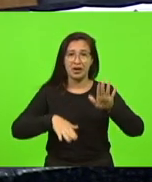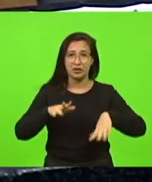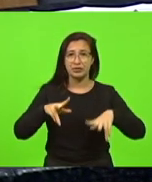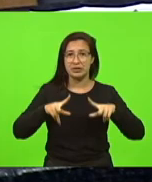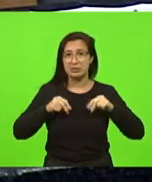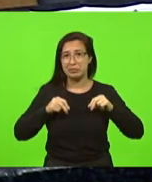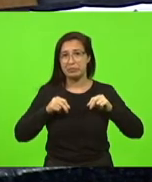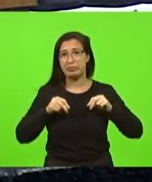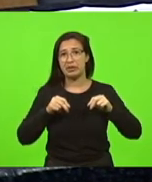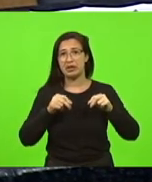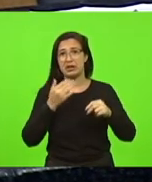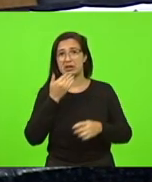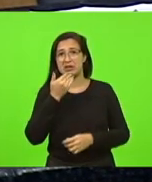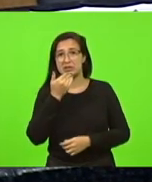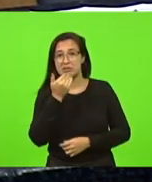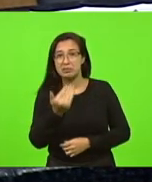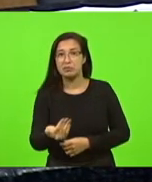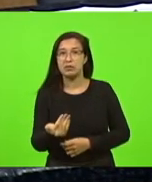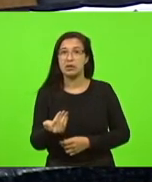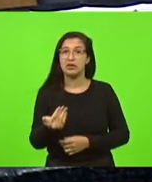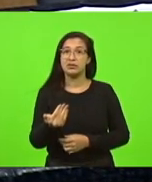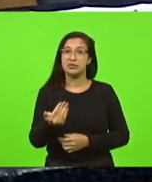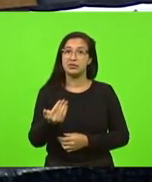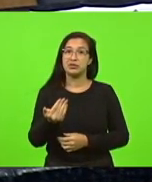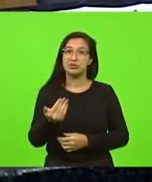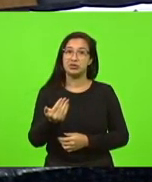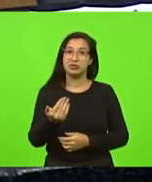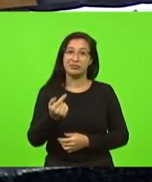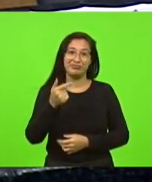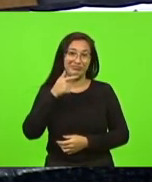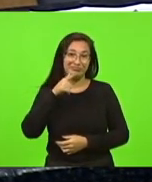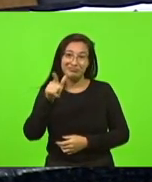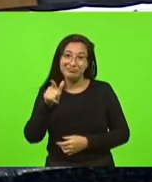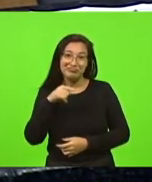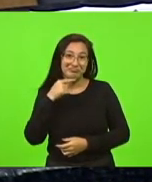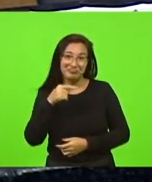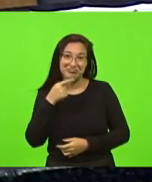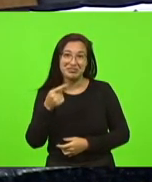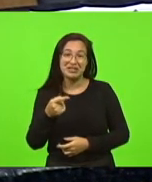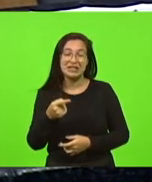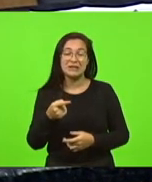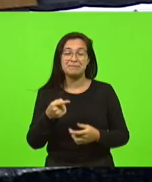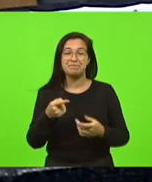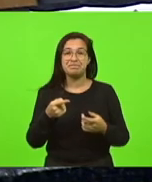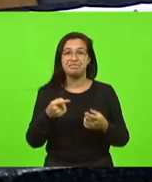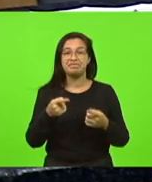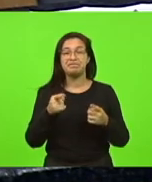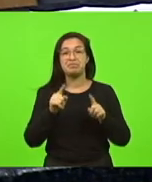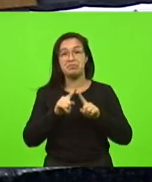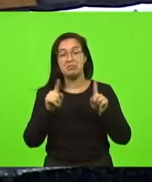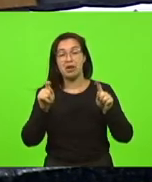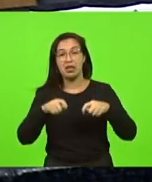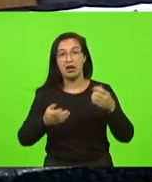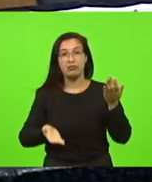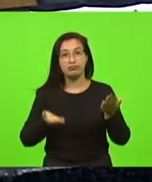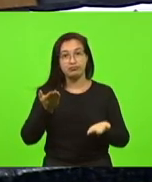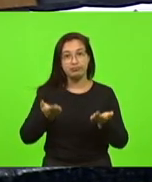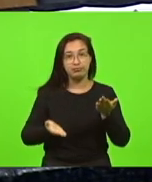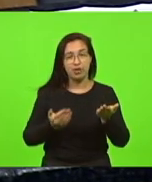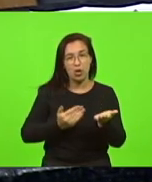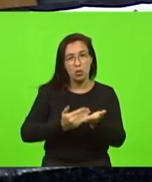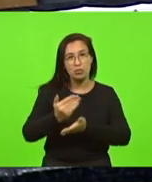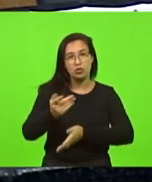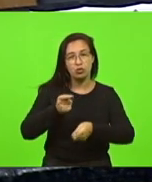se solicita, mas buscar um ponto de equilíbrio. E aí começou-se as conversações. E quando o projeto